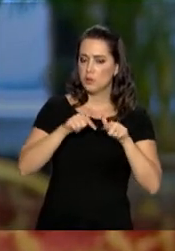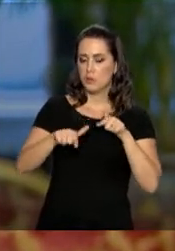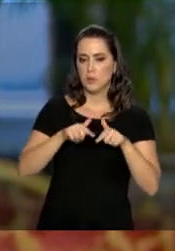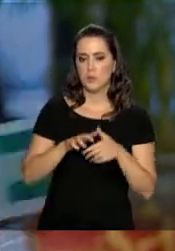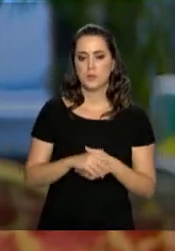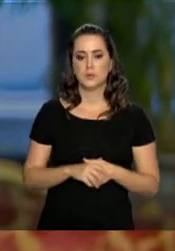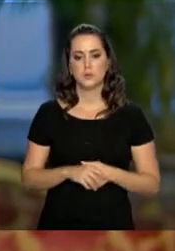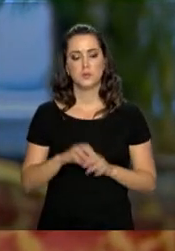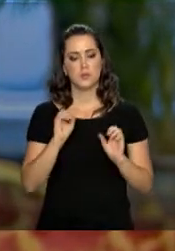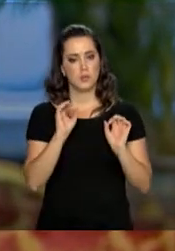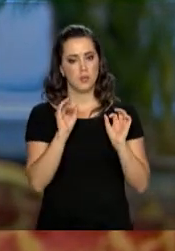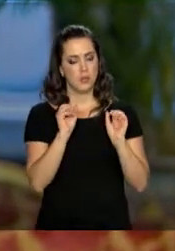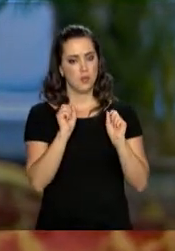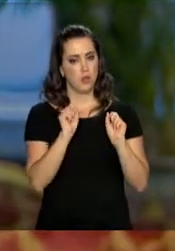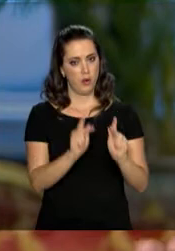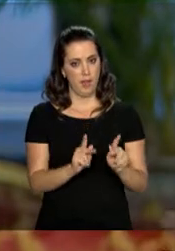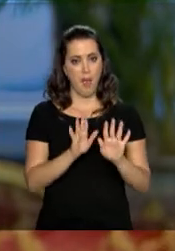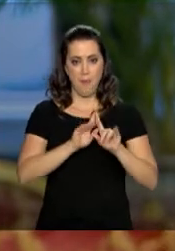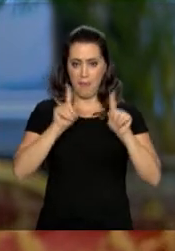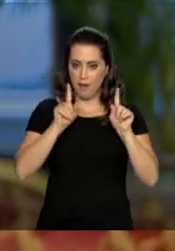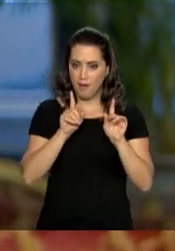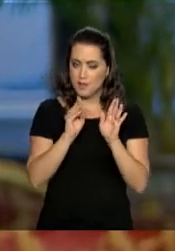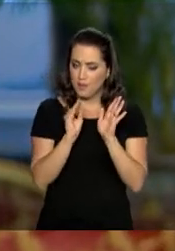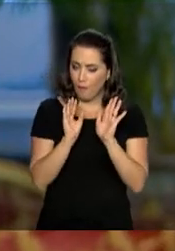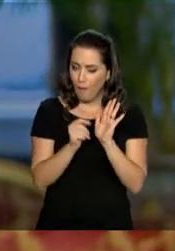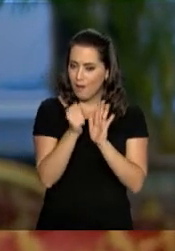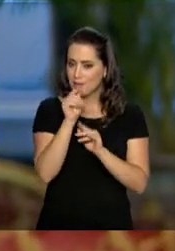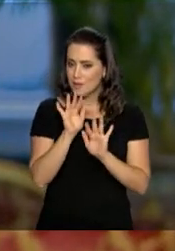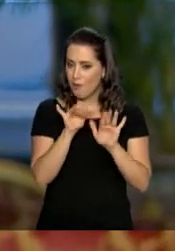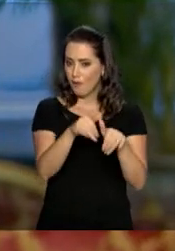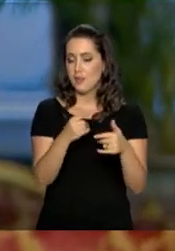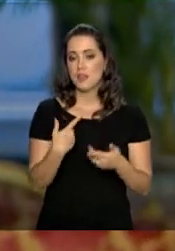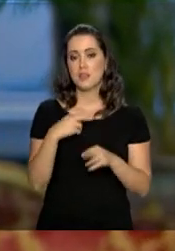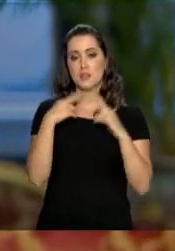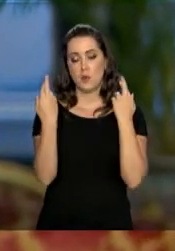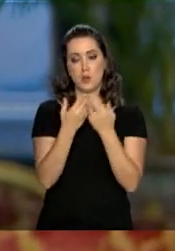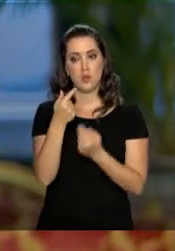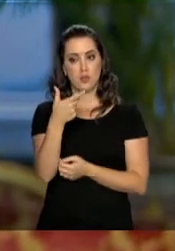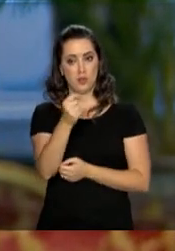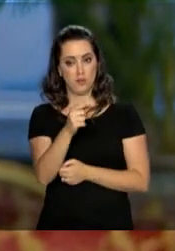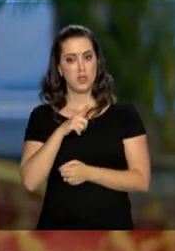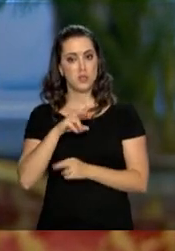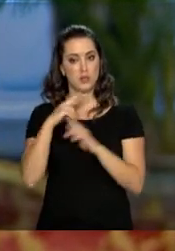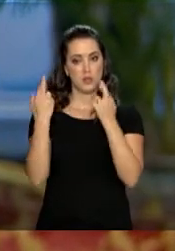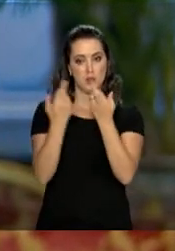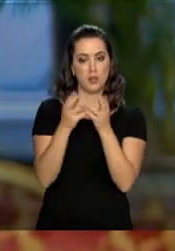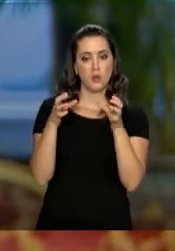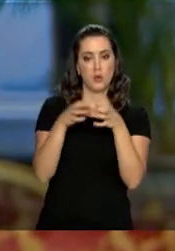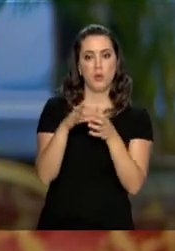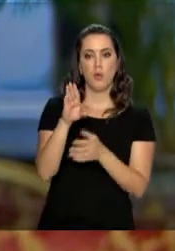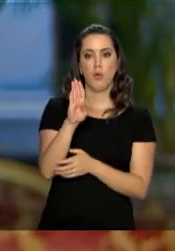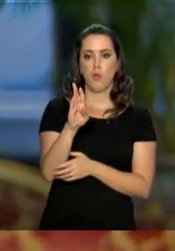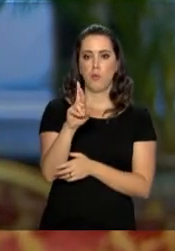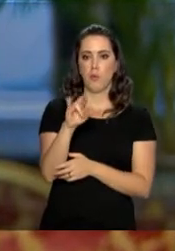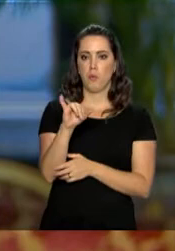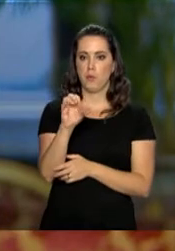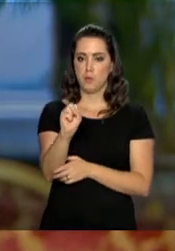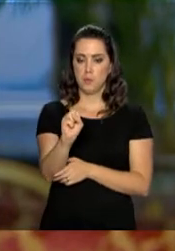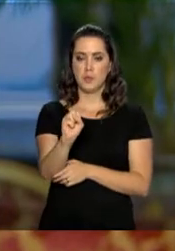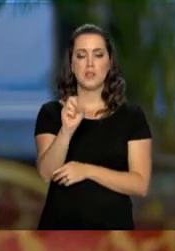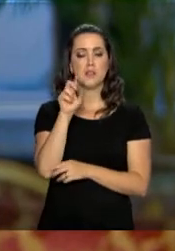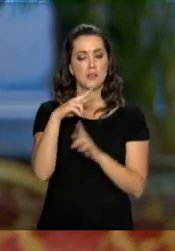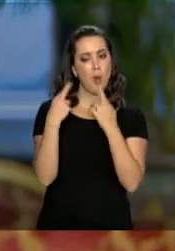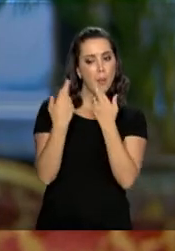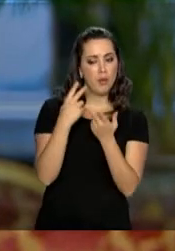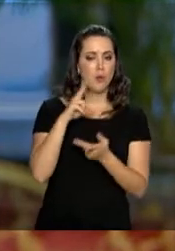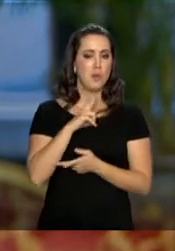trabalhista. Certo. Para encerrar agora, só a respeito das reuniões, né? Além do G20, amanhã tem uma reunião aí com o BRICS, a gente sabe que é uma reunião informal,